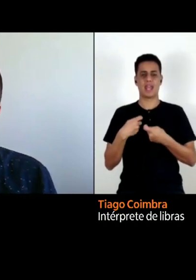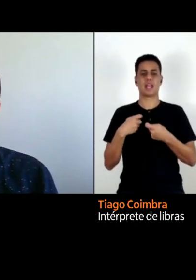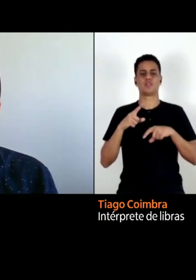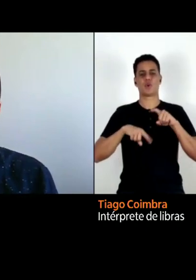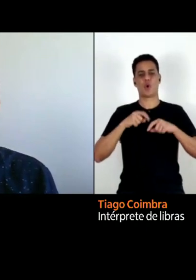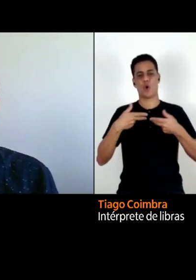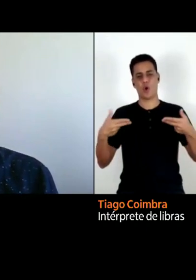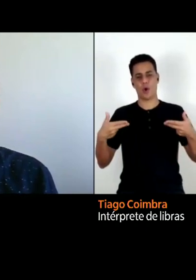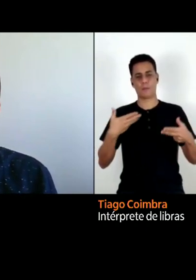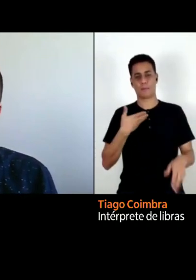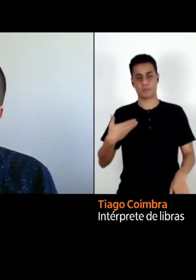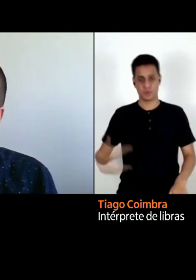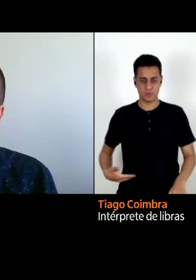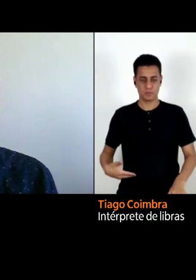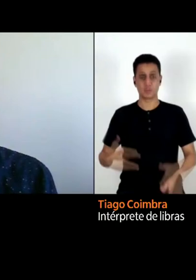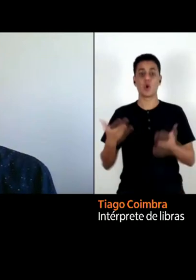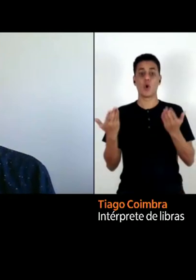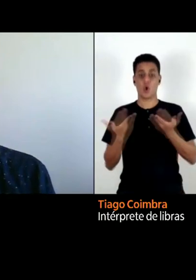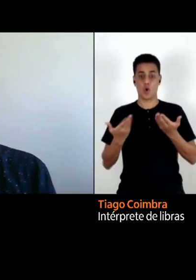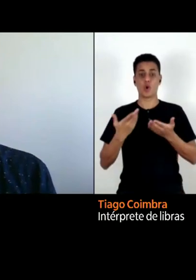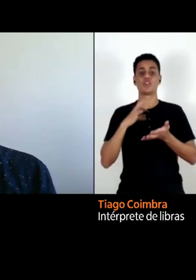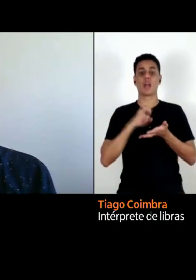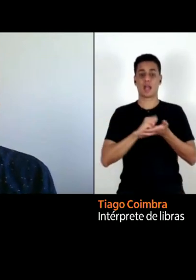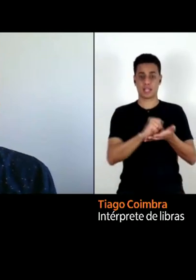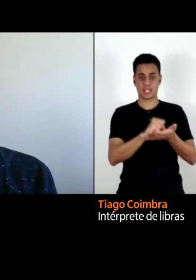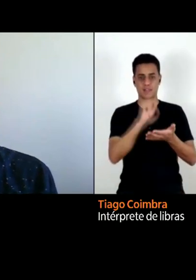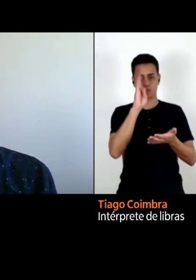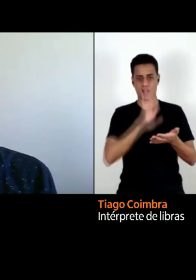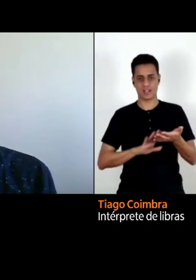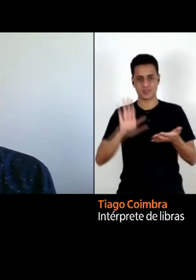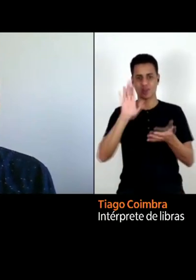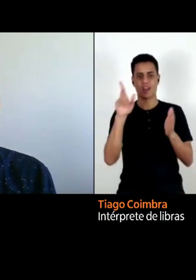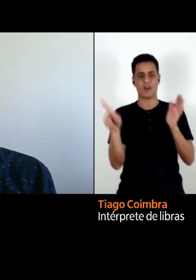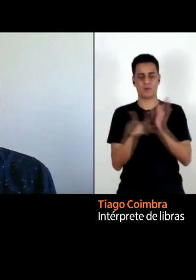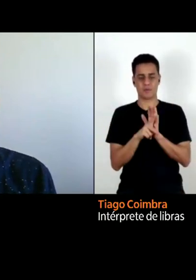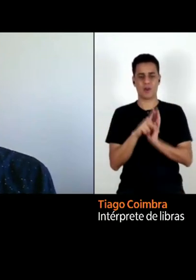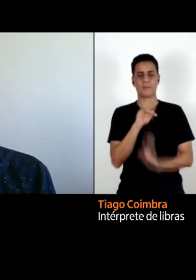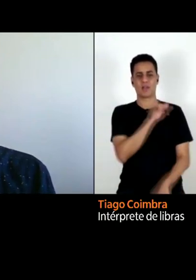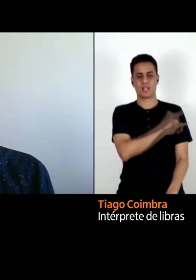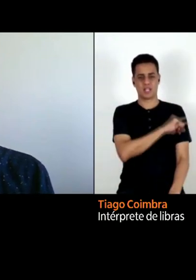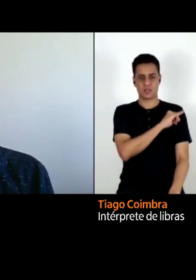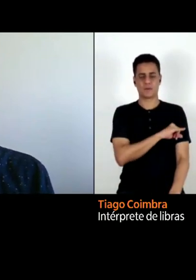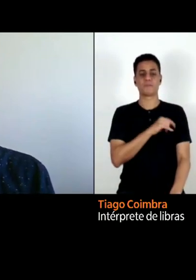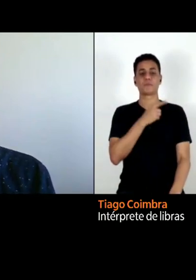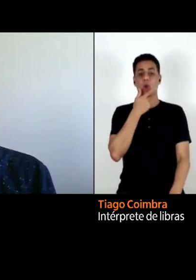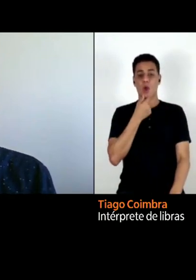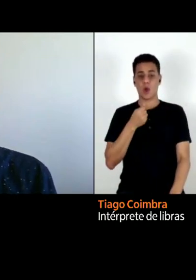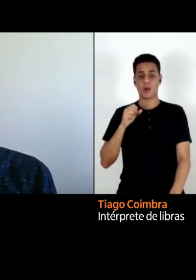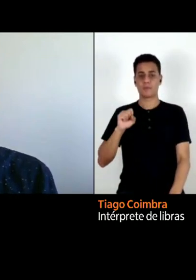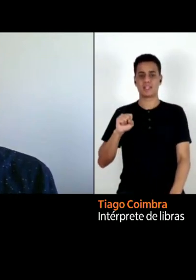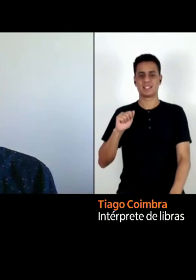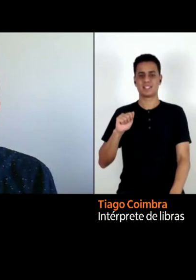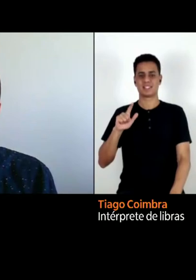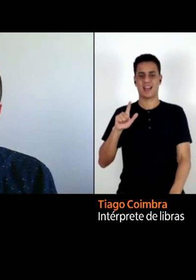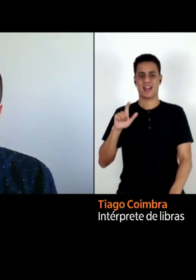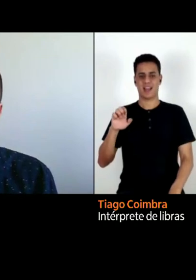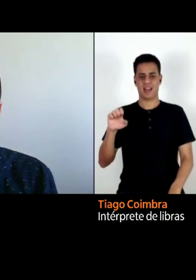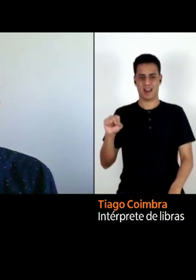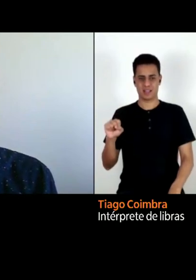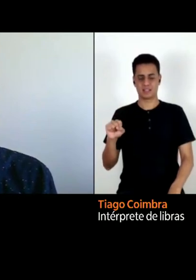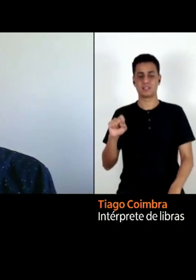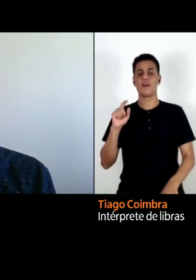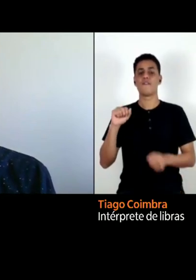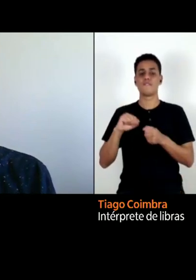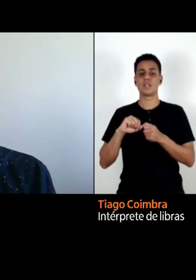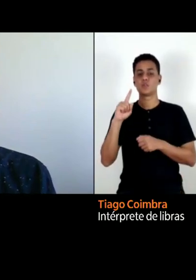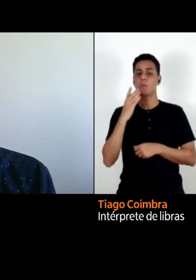hoje Arquivo Nacional do Rio de Janeiro, José Roberto da Cunha Salles depositou um pedido de processo